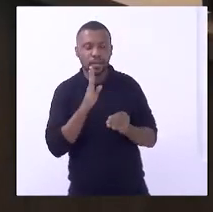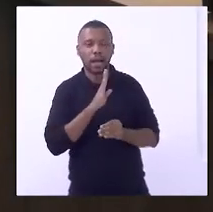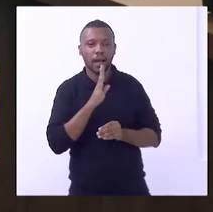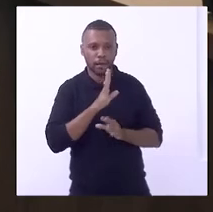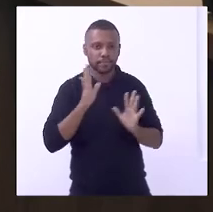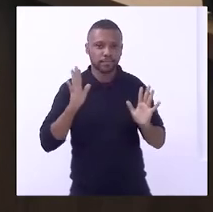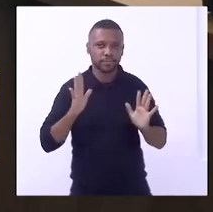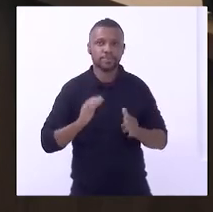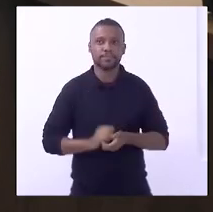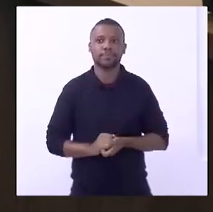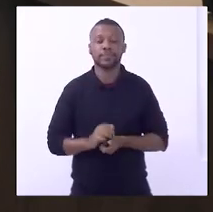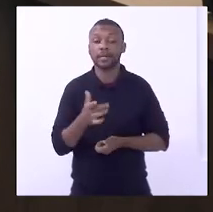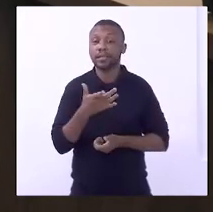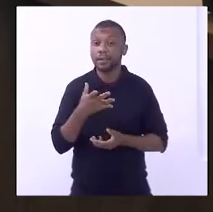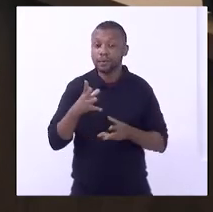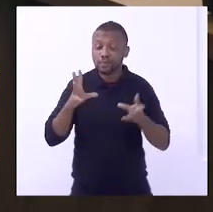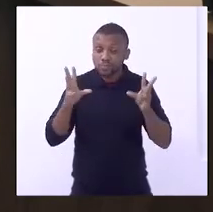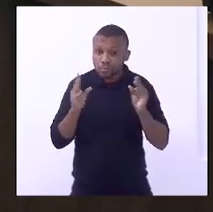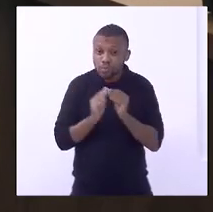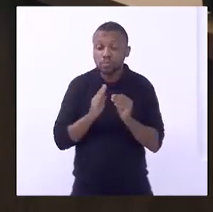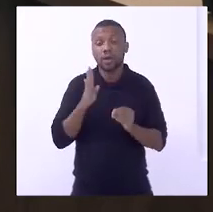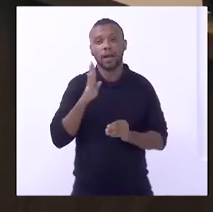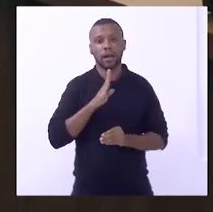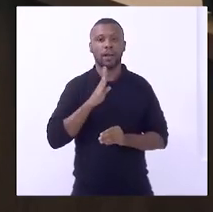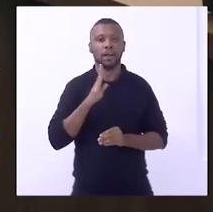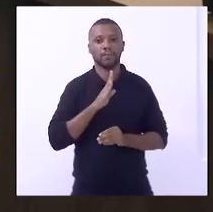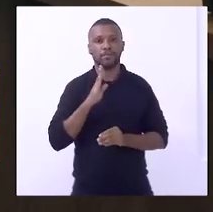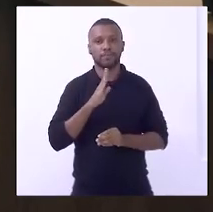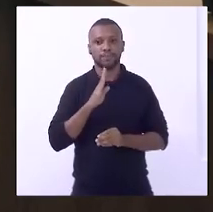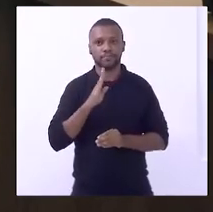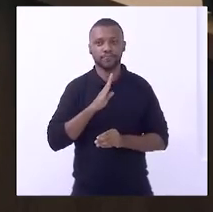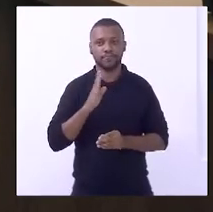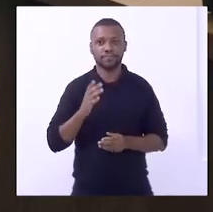uma questão, que ela é muito pontual.